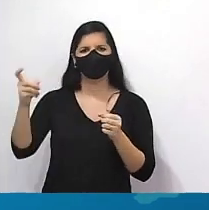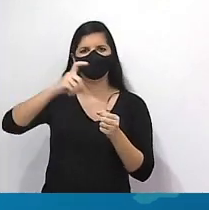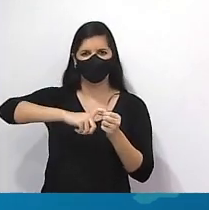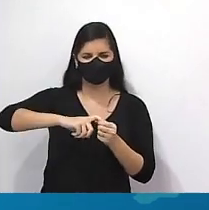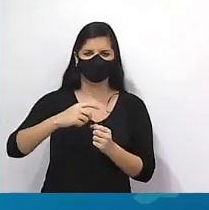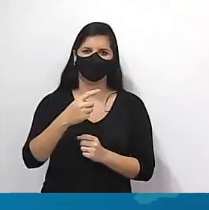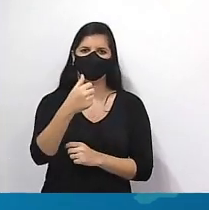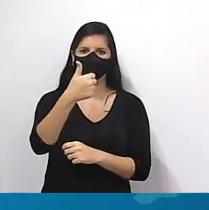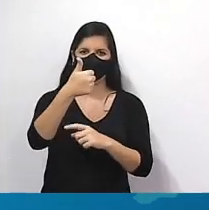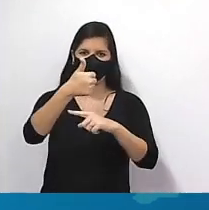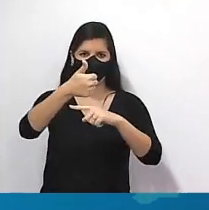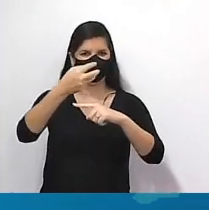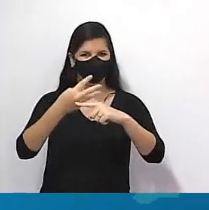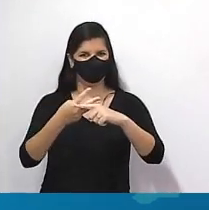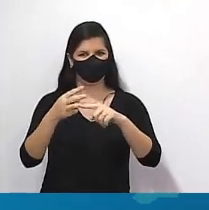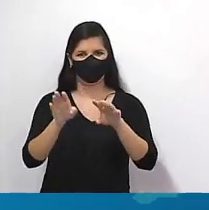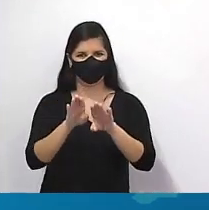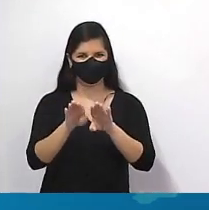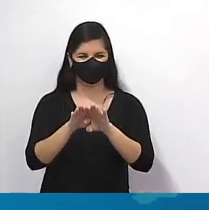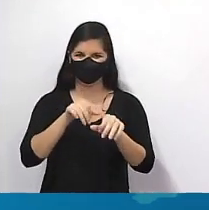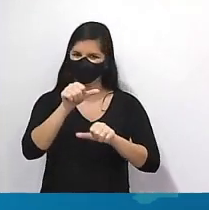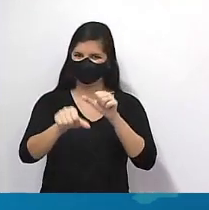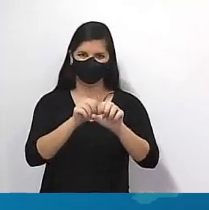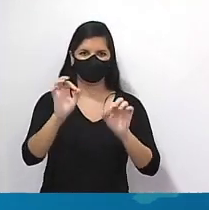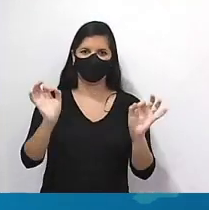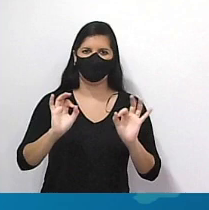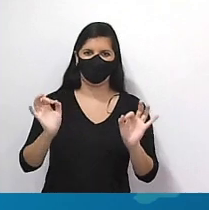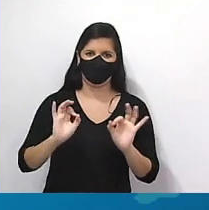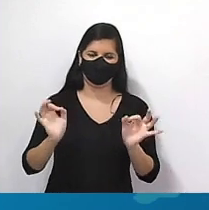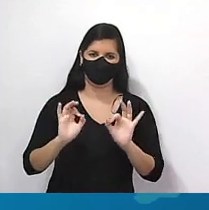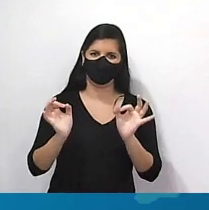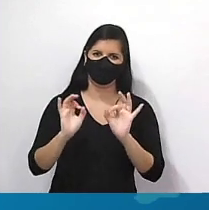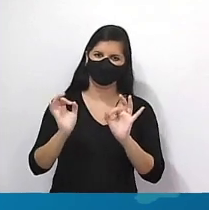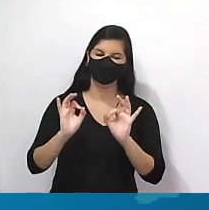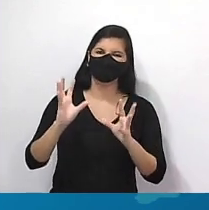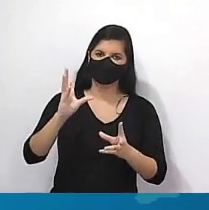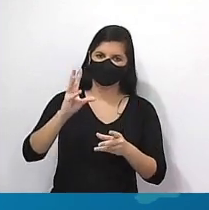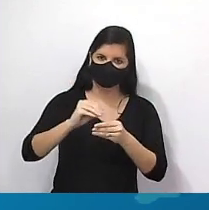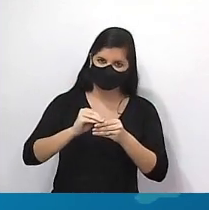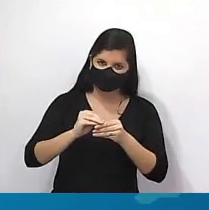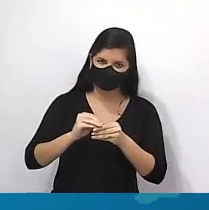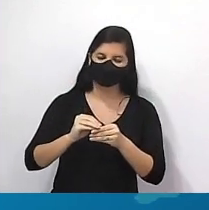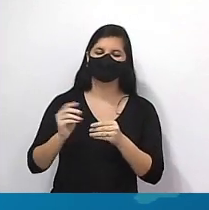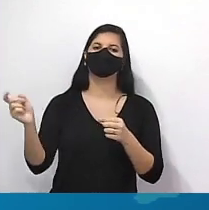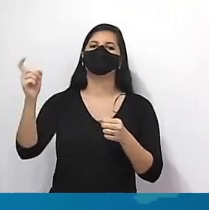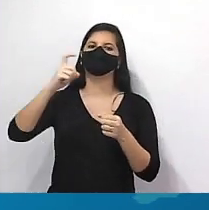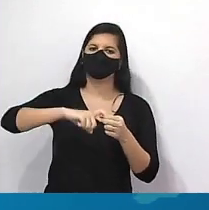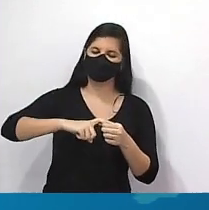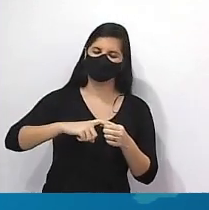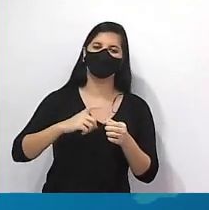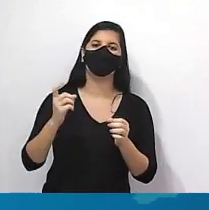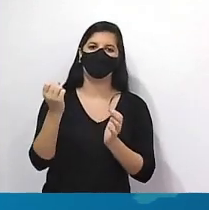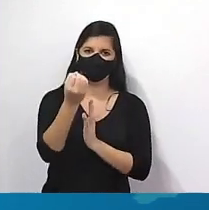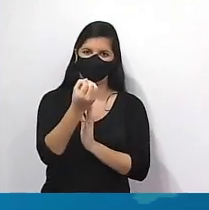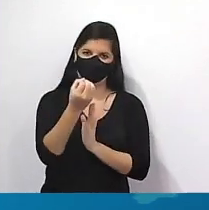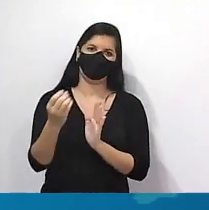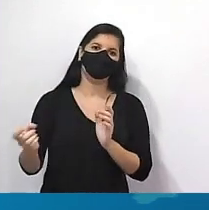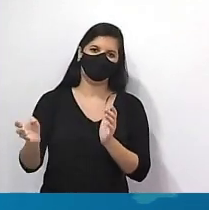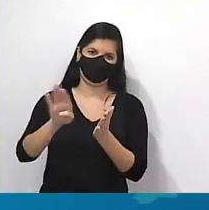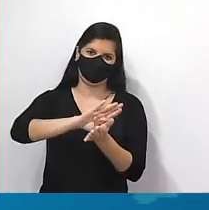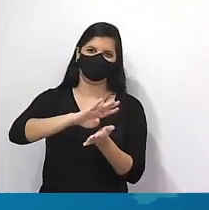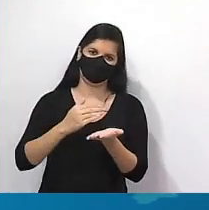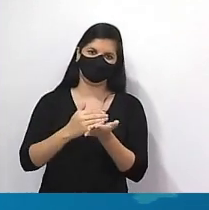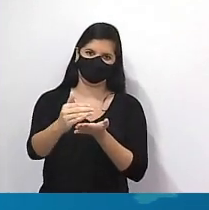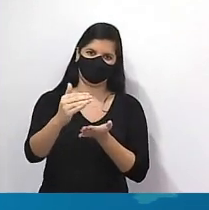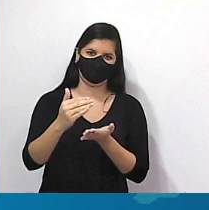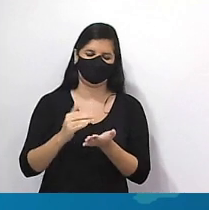1/3. Simples assim. Não alterou a fração, porque quando você simplifica aí, ela volta a ser a original. Percebeu?